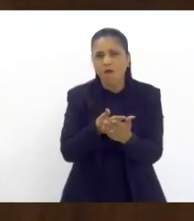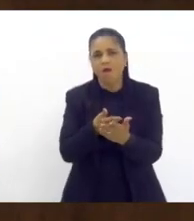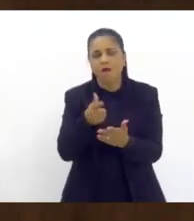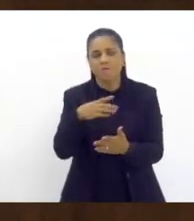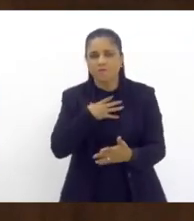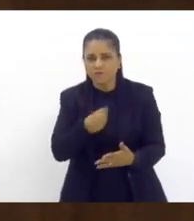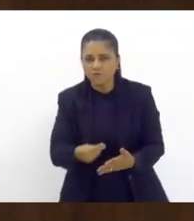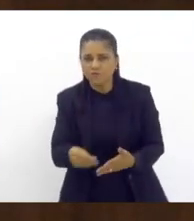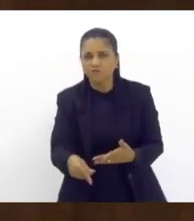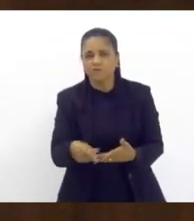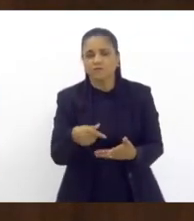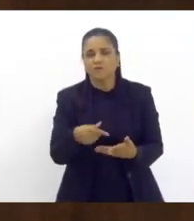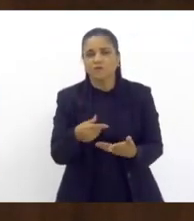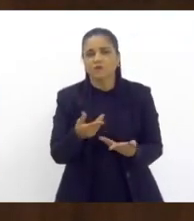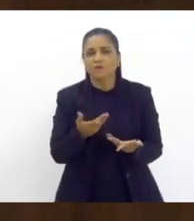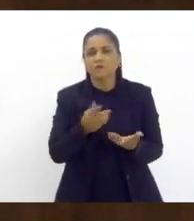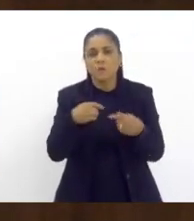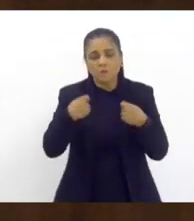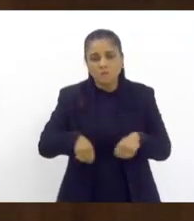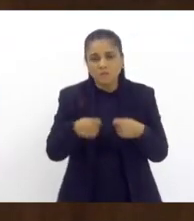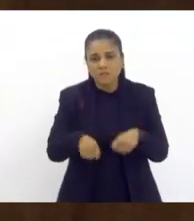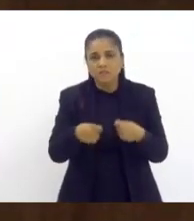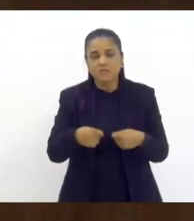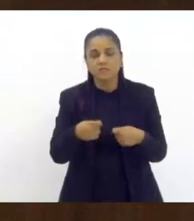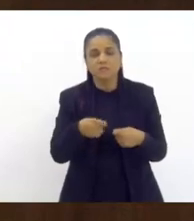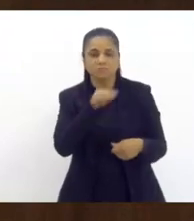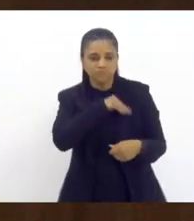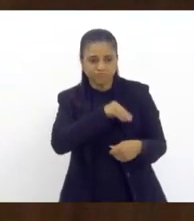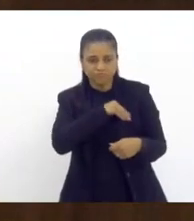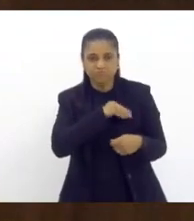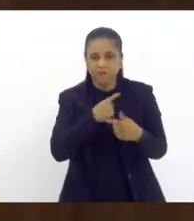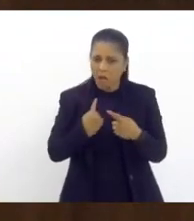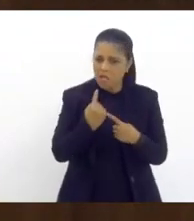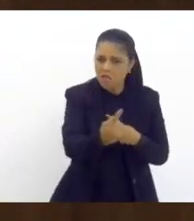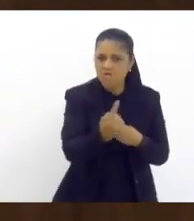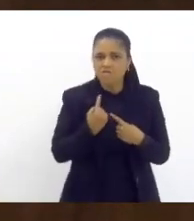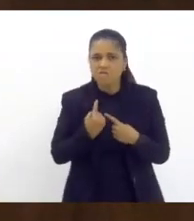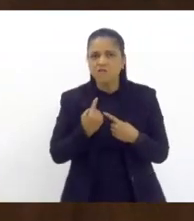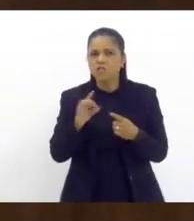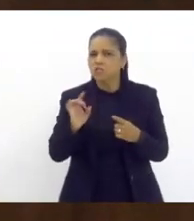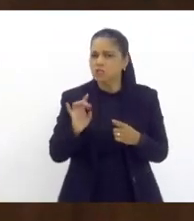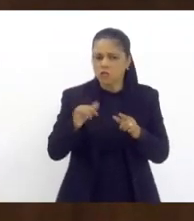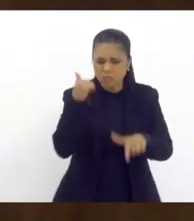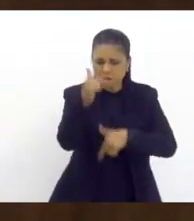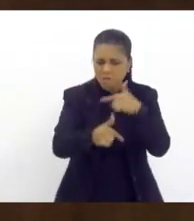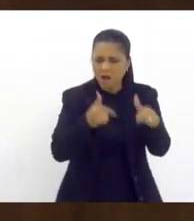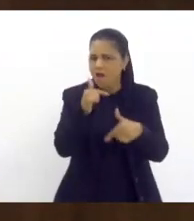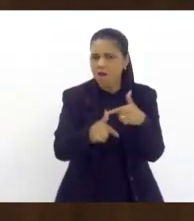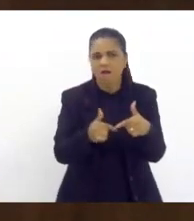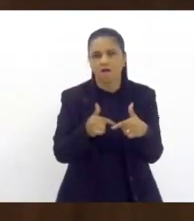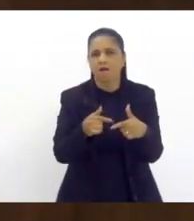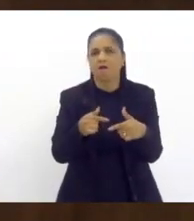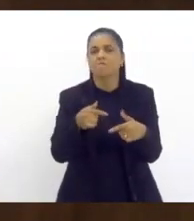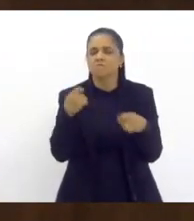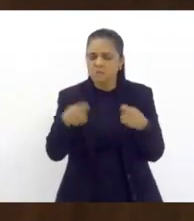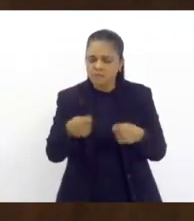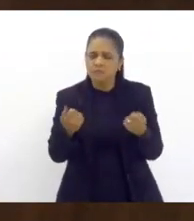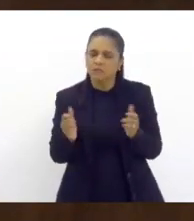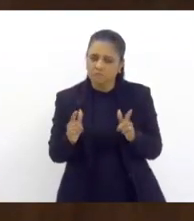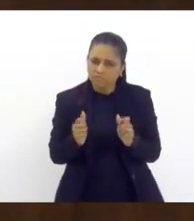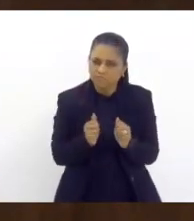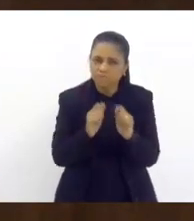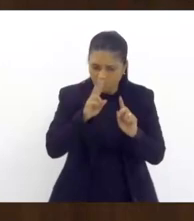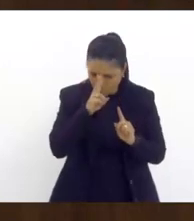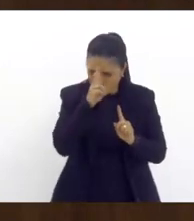ter a autonomia financeira para ir e vir, para trabalhar. Então, essa rede precisa ser fortalecida e ela só